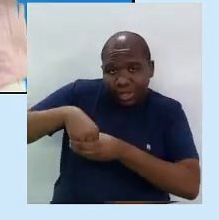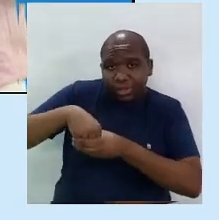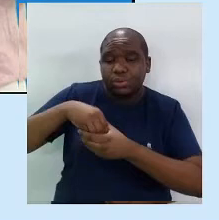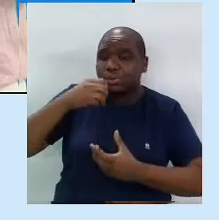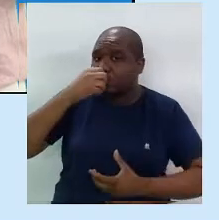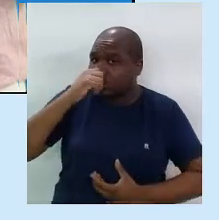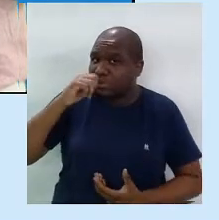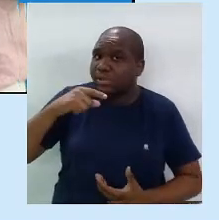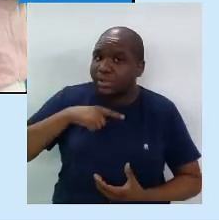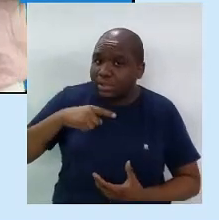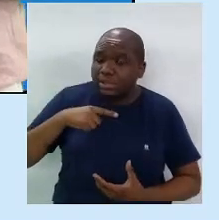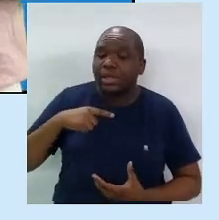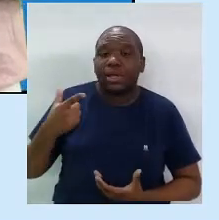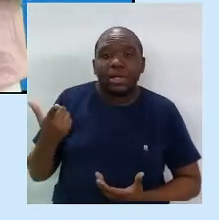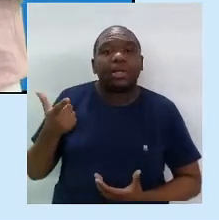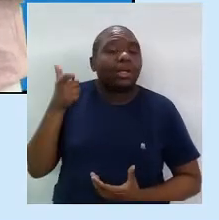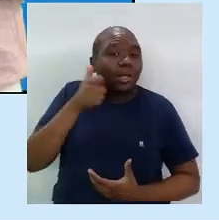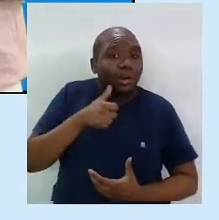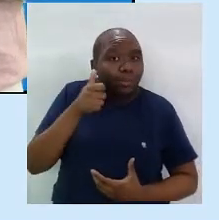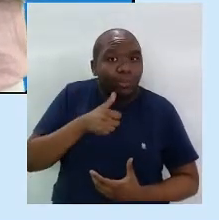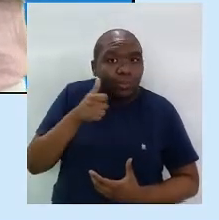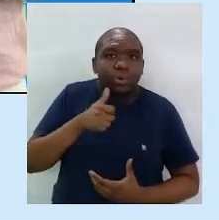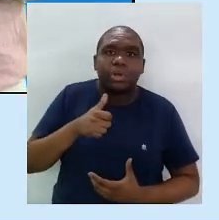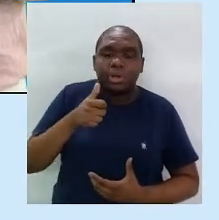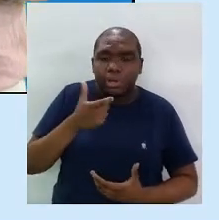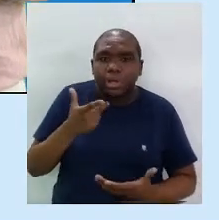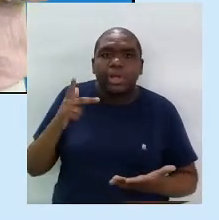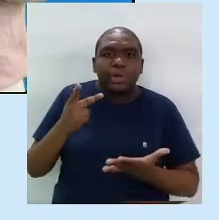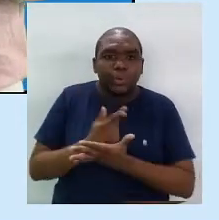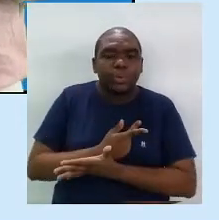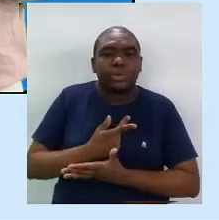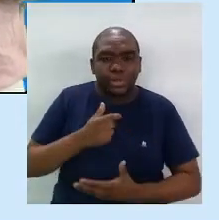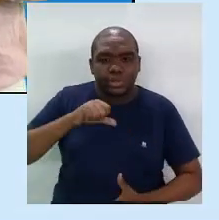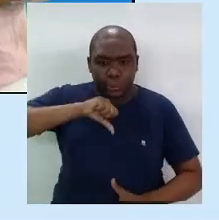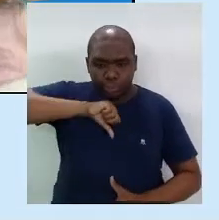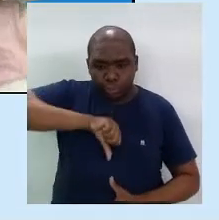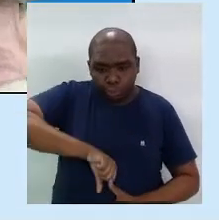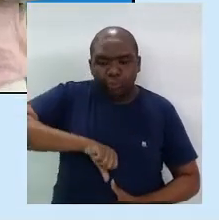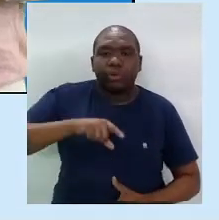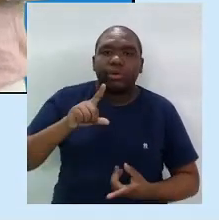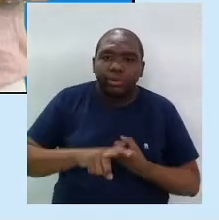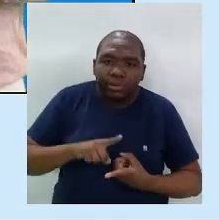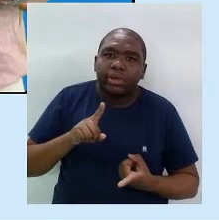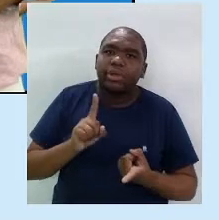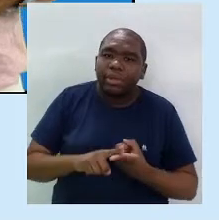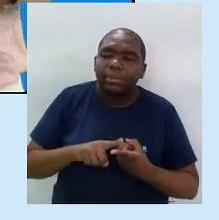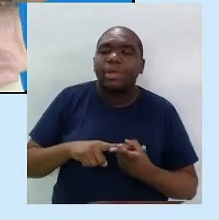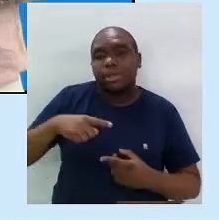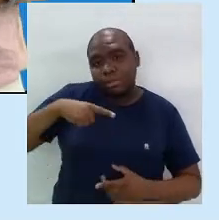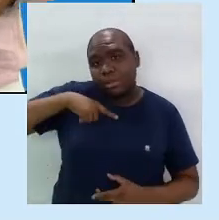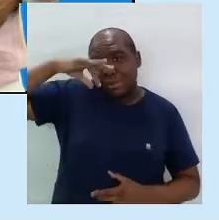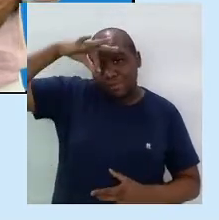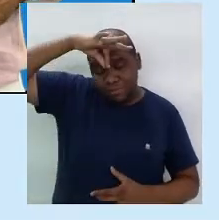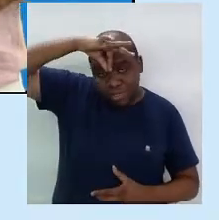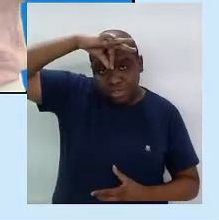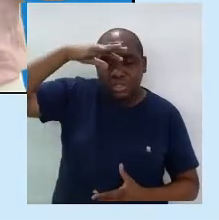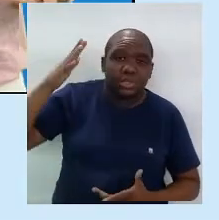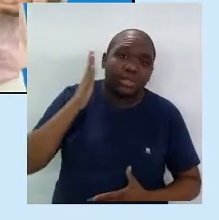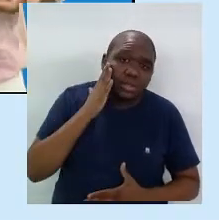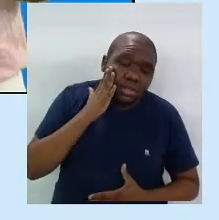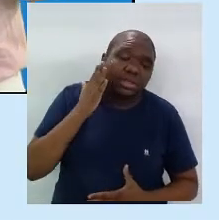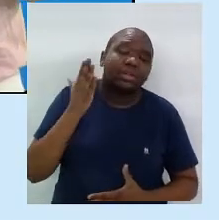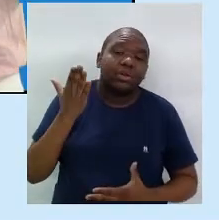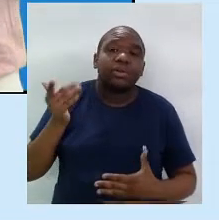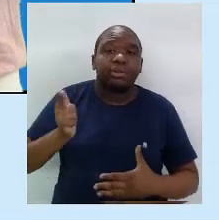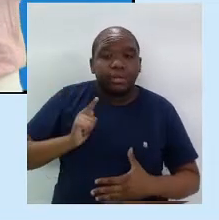ciclo ali, né? Que tem o ciclo da menstruação da mulher, tem o colo do útero e tem a